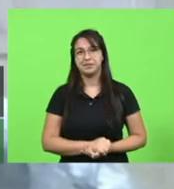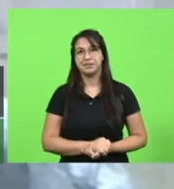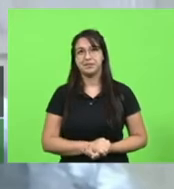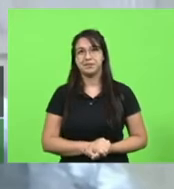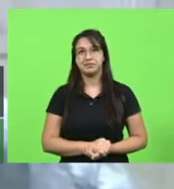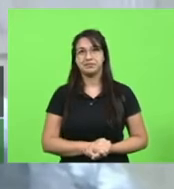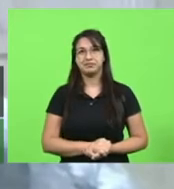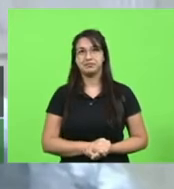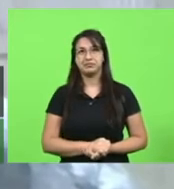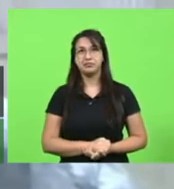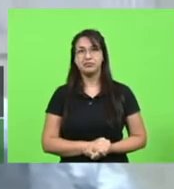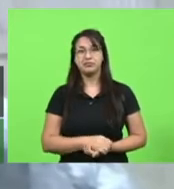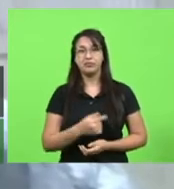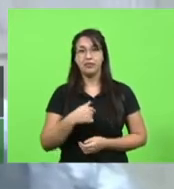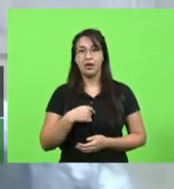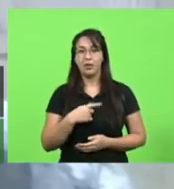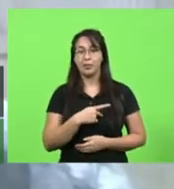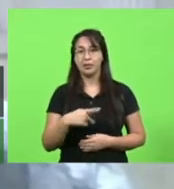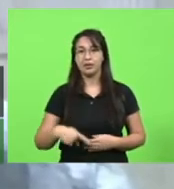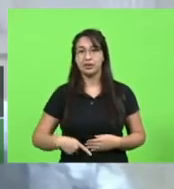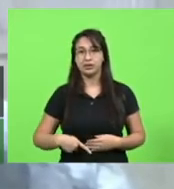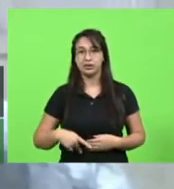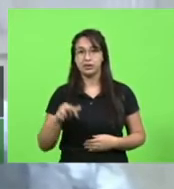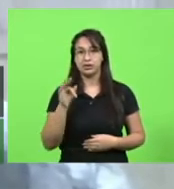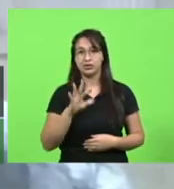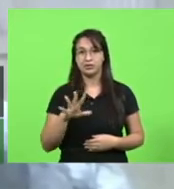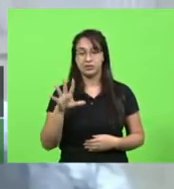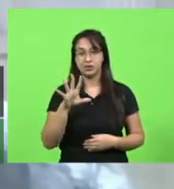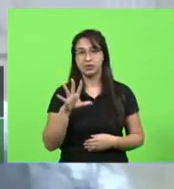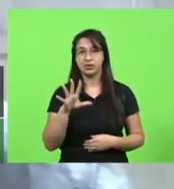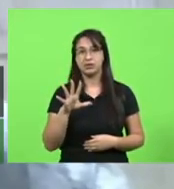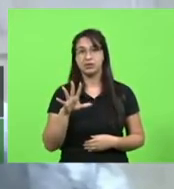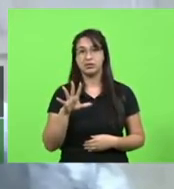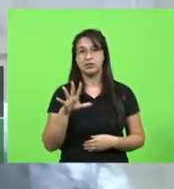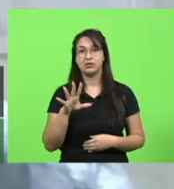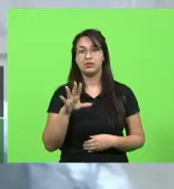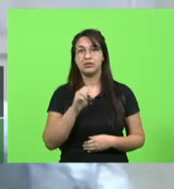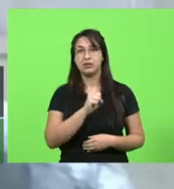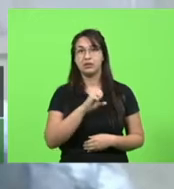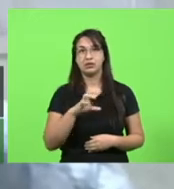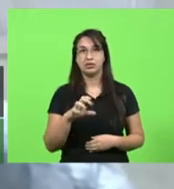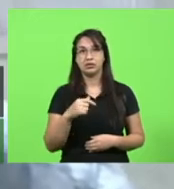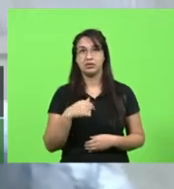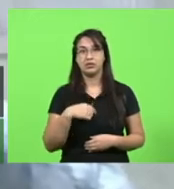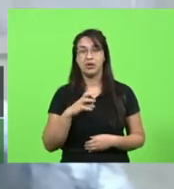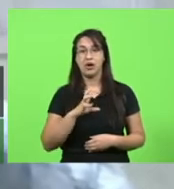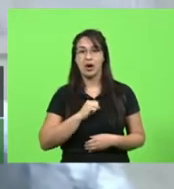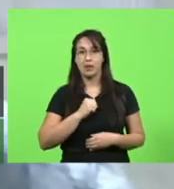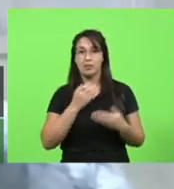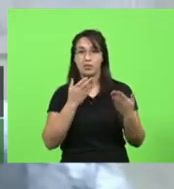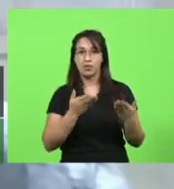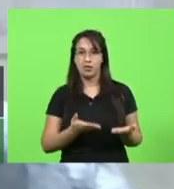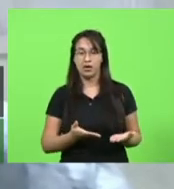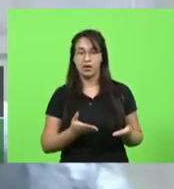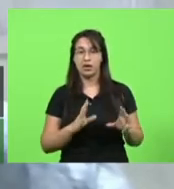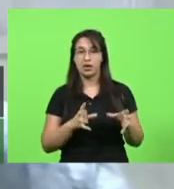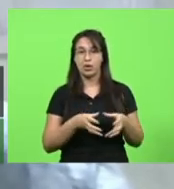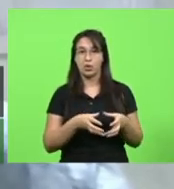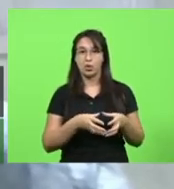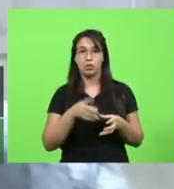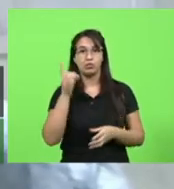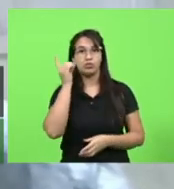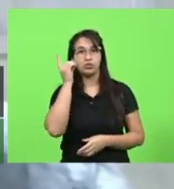Sou presidente da Federação Catarinense, faço parte da Associação Amor para Down aqui de Balneário Camboriú e Itajaí e também